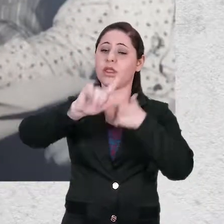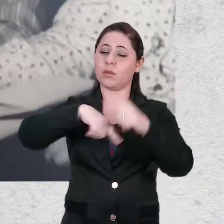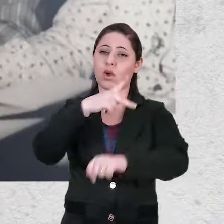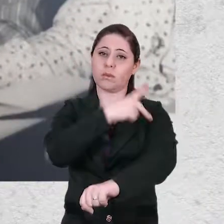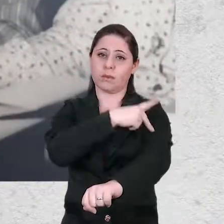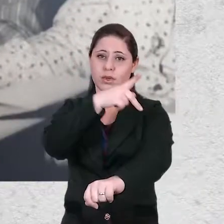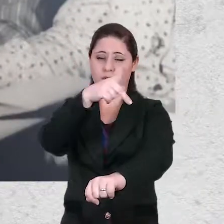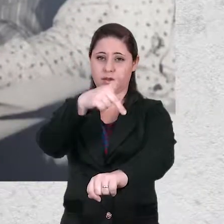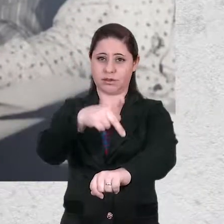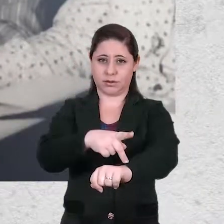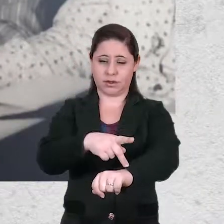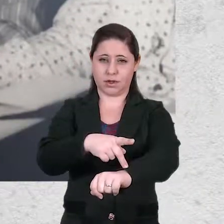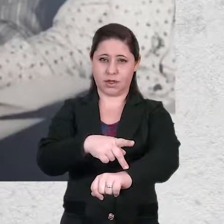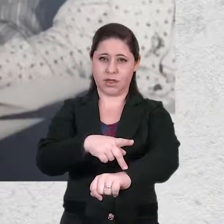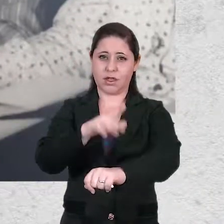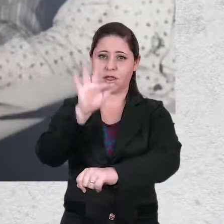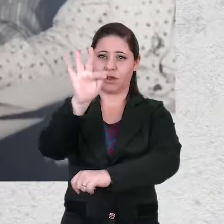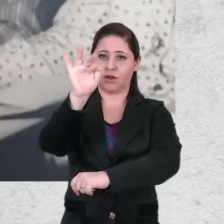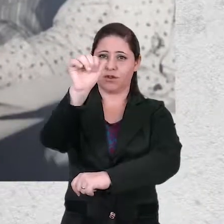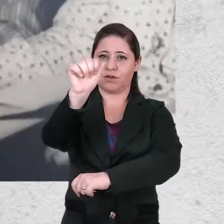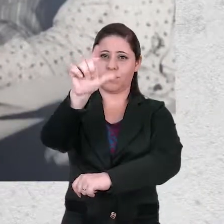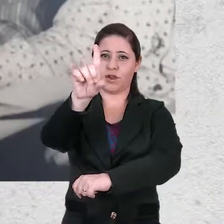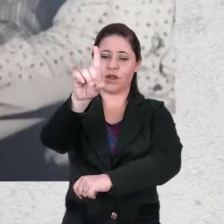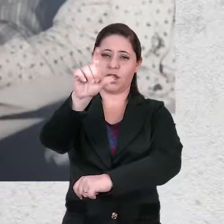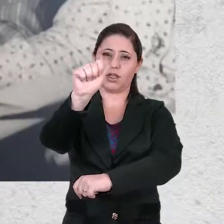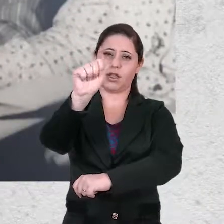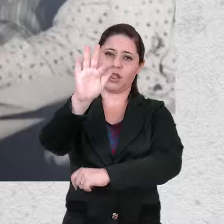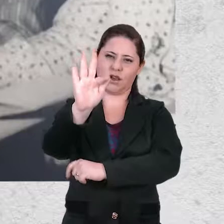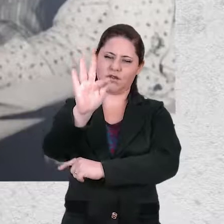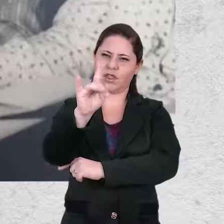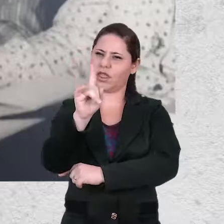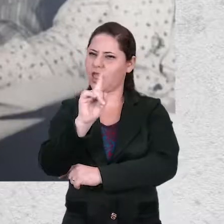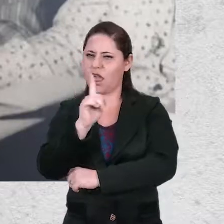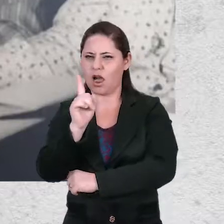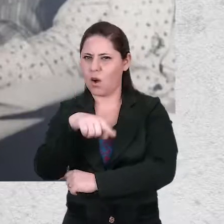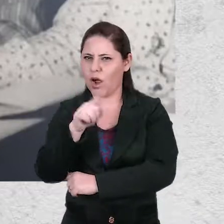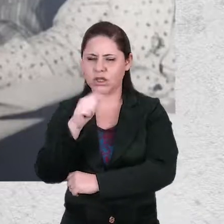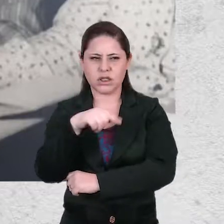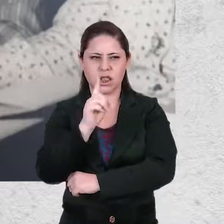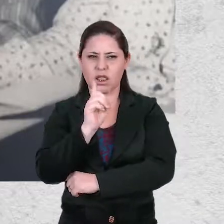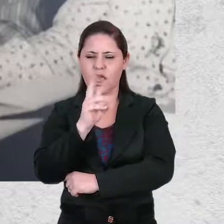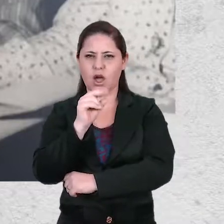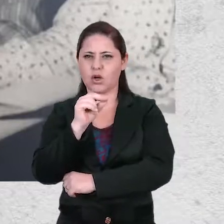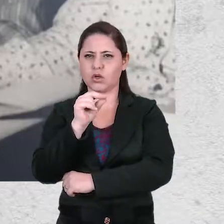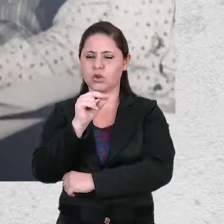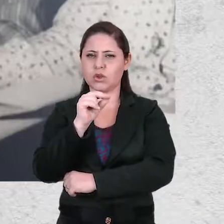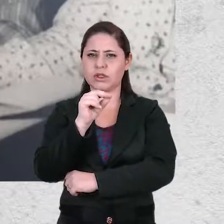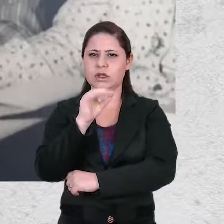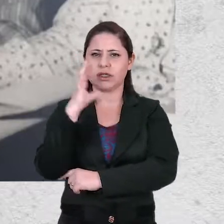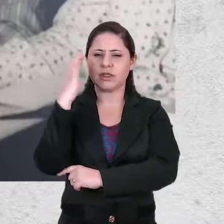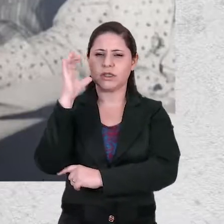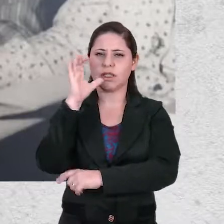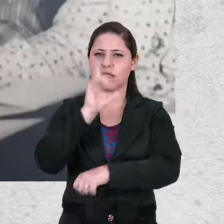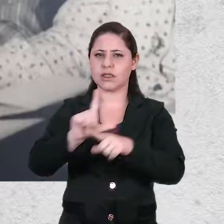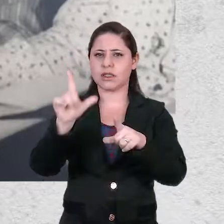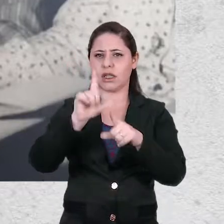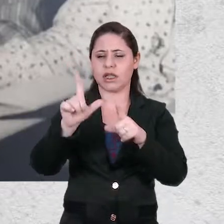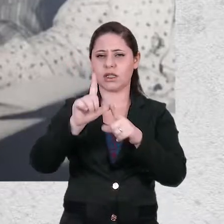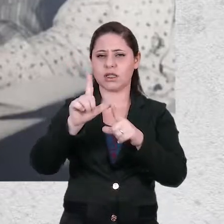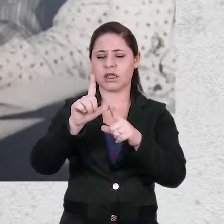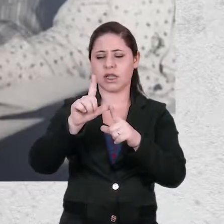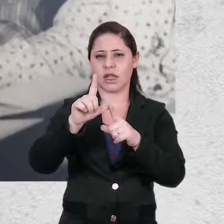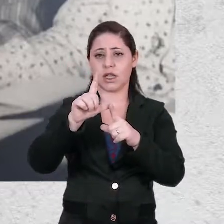fiz letras e depois fiz pedagogia. Na antiga era FADAF antes de FUCMAT? Era Dom Aquino de Ciência e Letras,